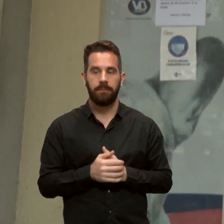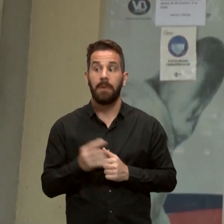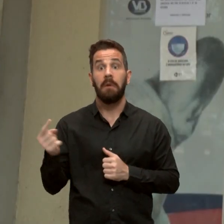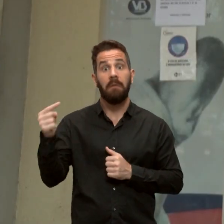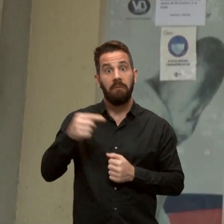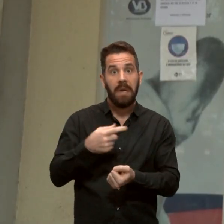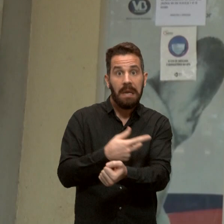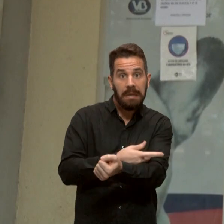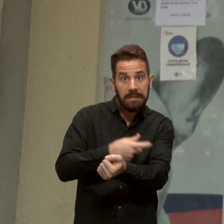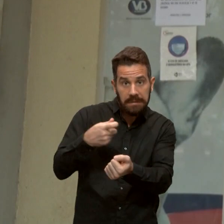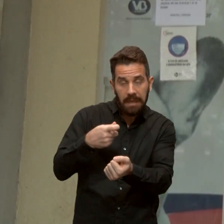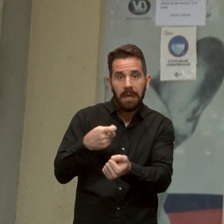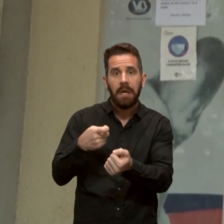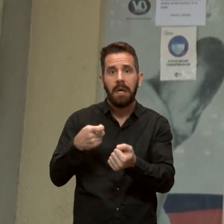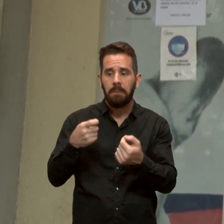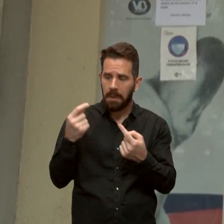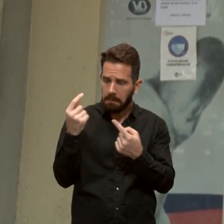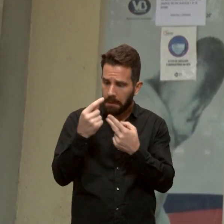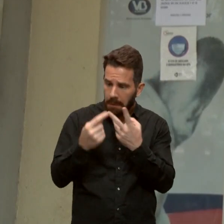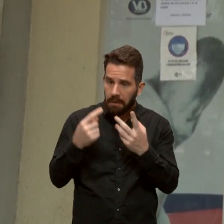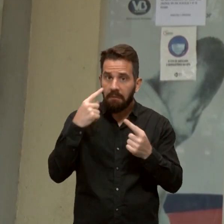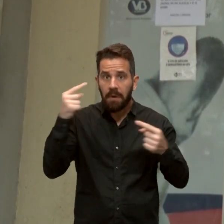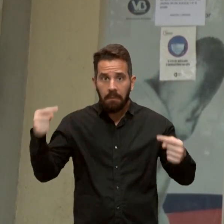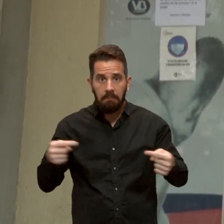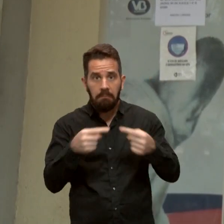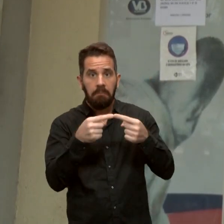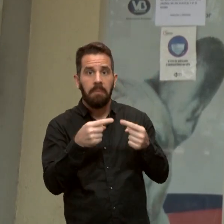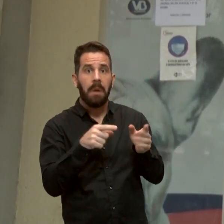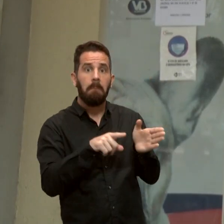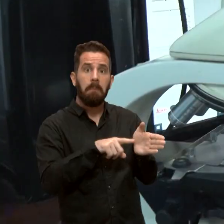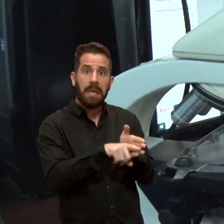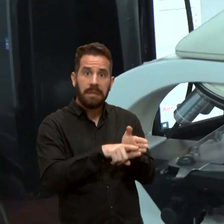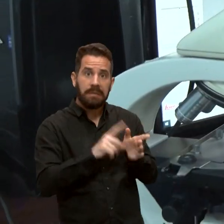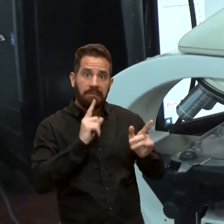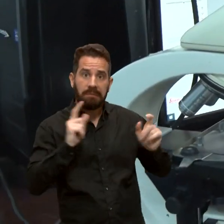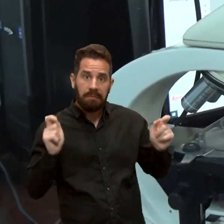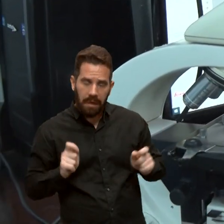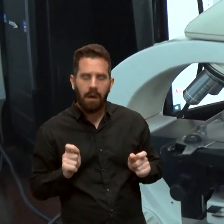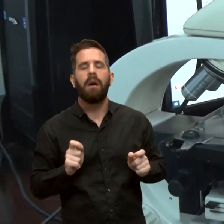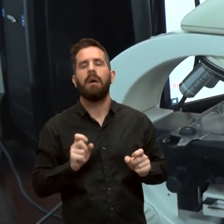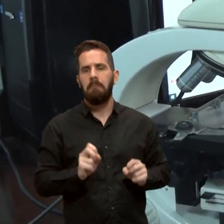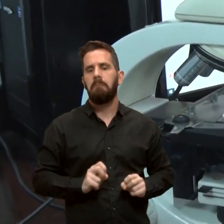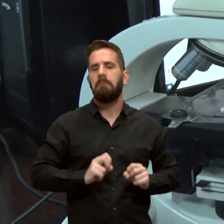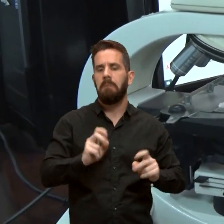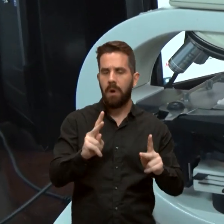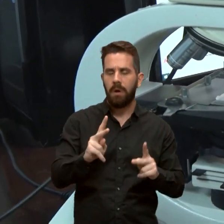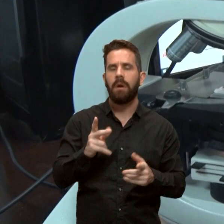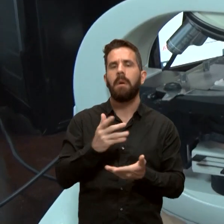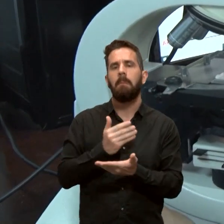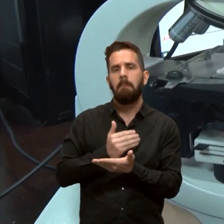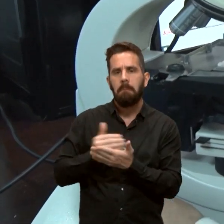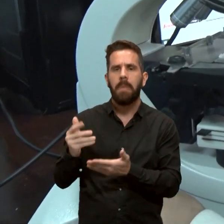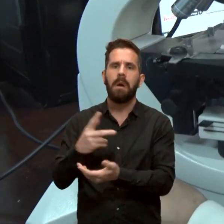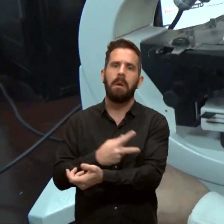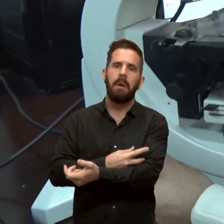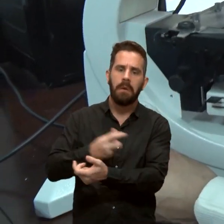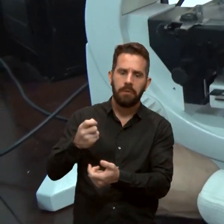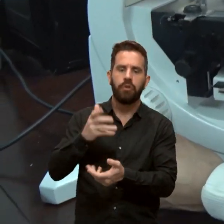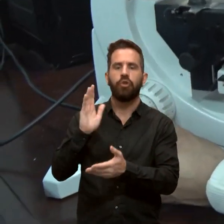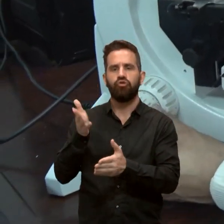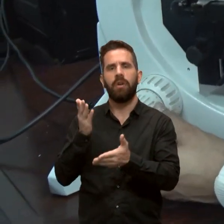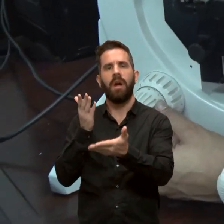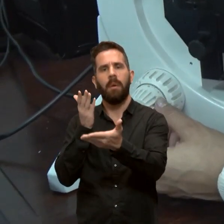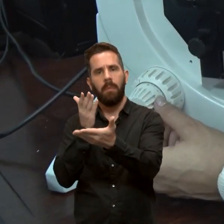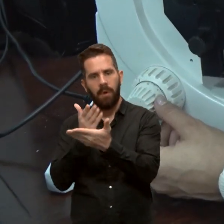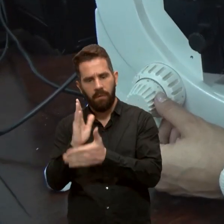para ver se enquadrava dentro dos requisitos da pesquisa, ela se enquadrou. Depois que foi feito o exame, ela foi aprovada,